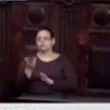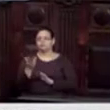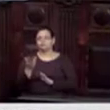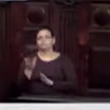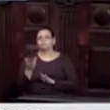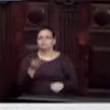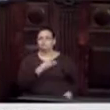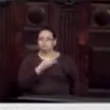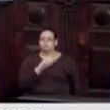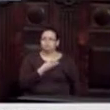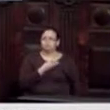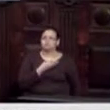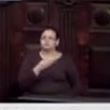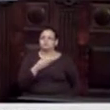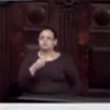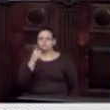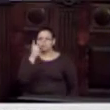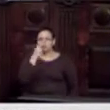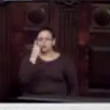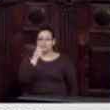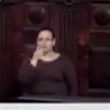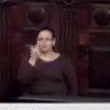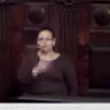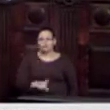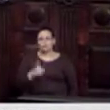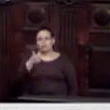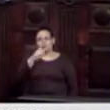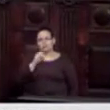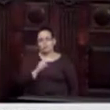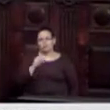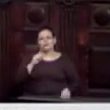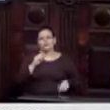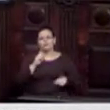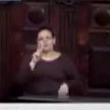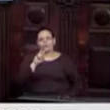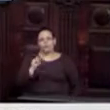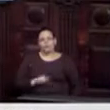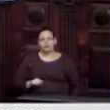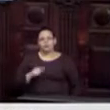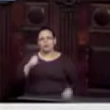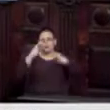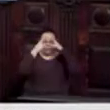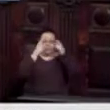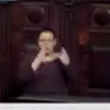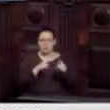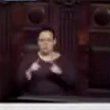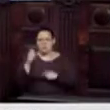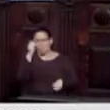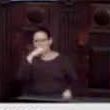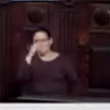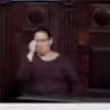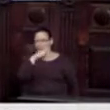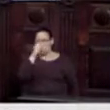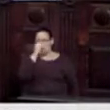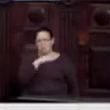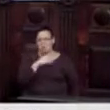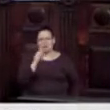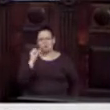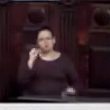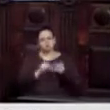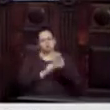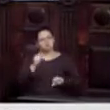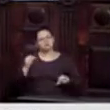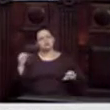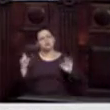várias companheiras deputadas. Vou repetir pela décima vez, é ou não é uma violência, uma brutalidade, quererem mudar a